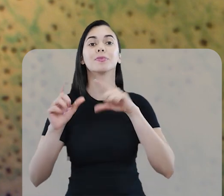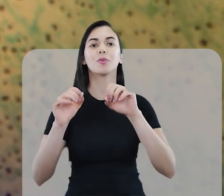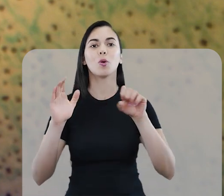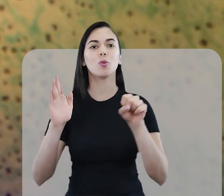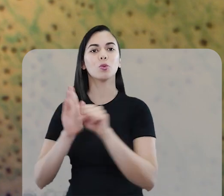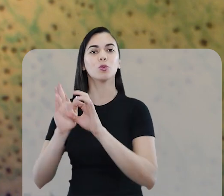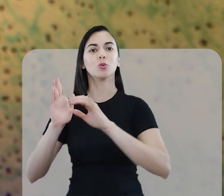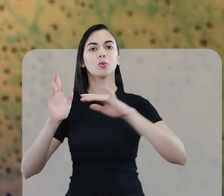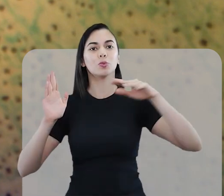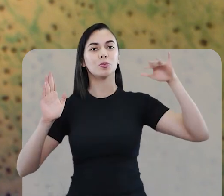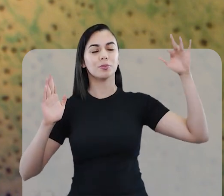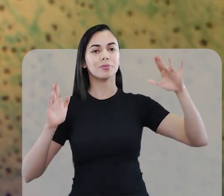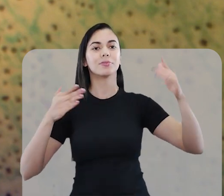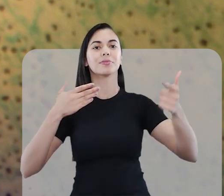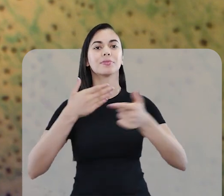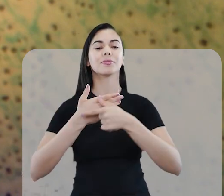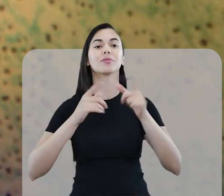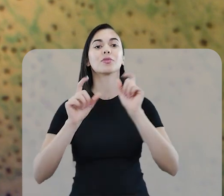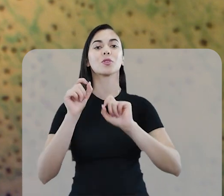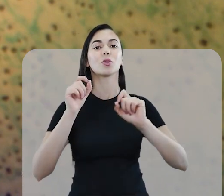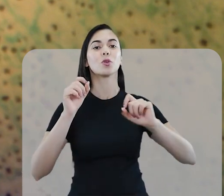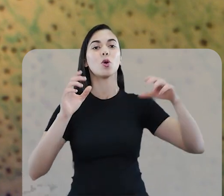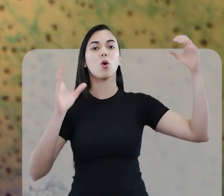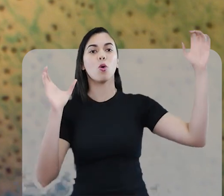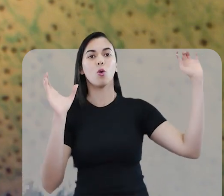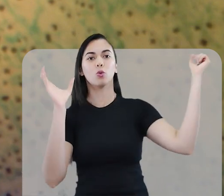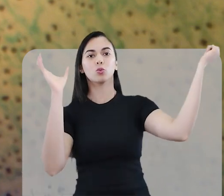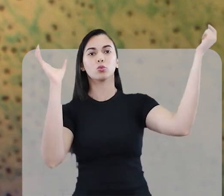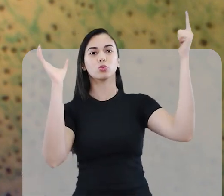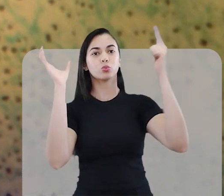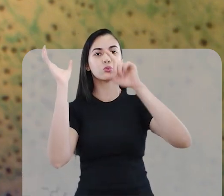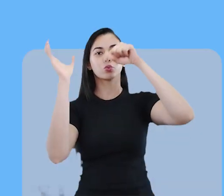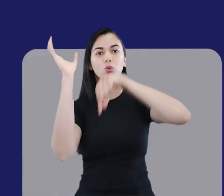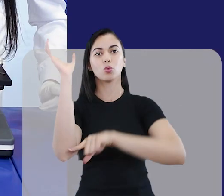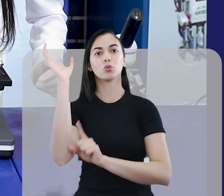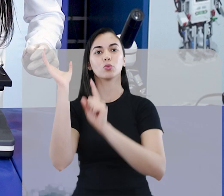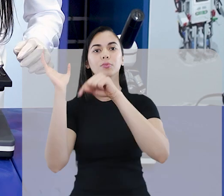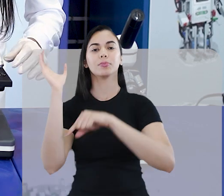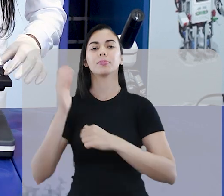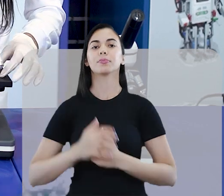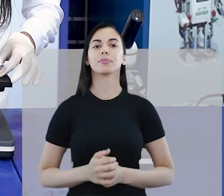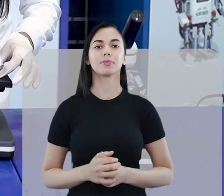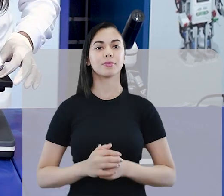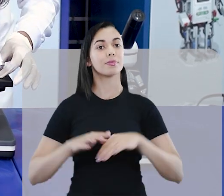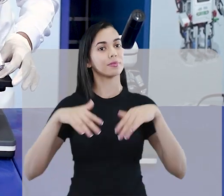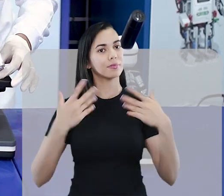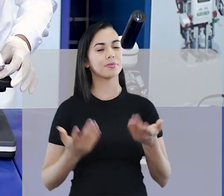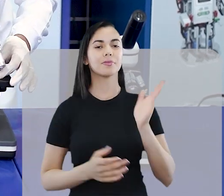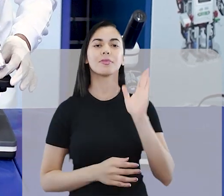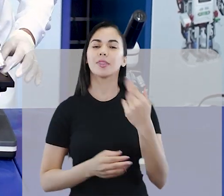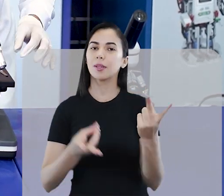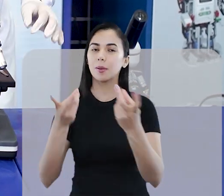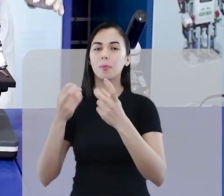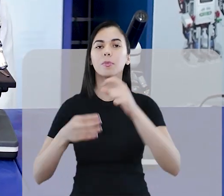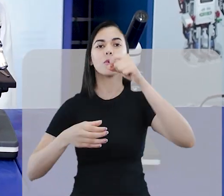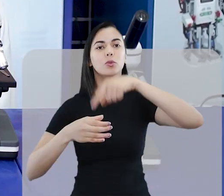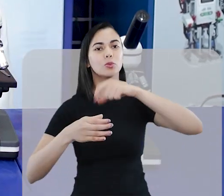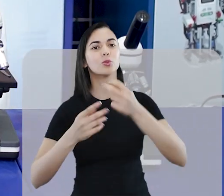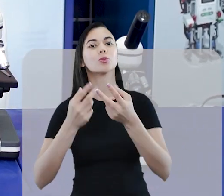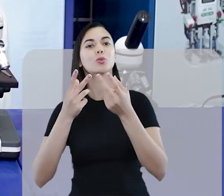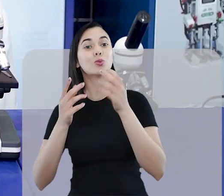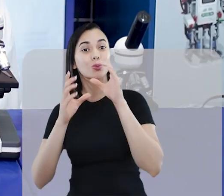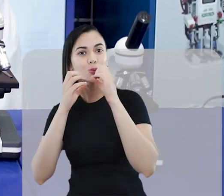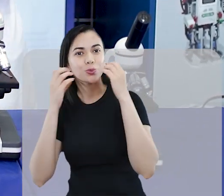clorofila, pigmento responsável pela captação da luz solar durante a fotossíntese. Observamos a semente do milho, agora